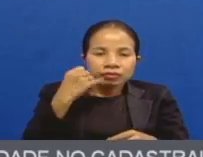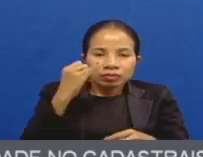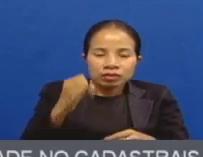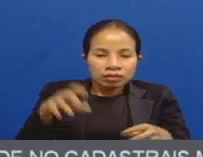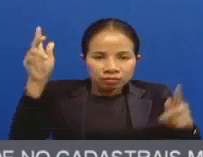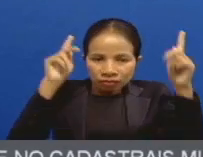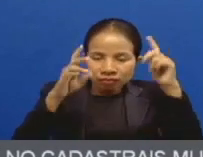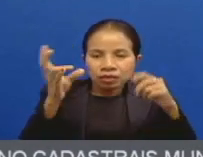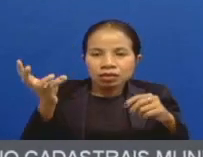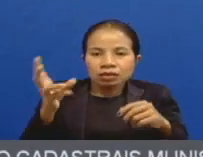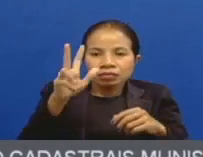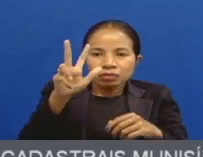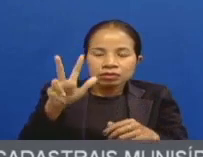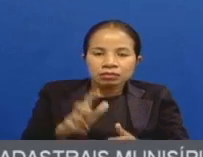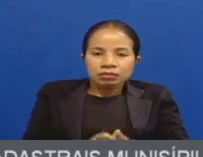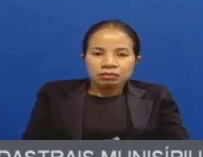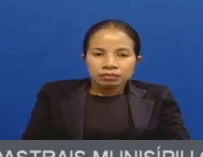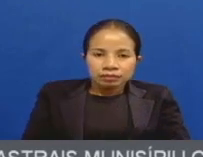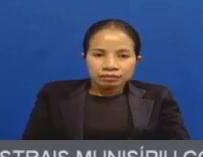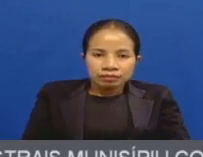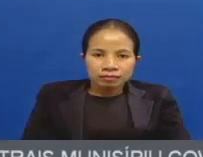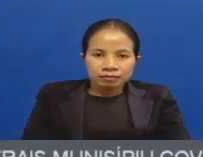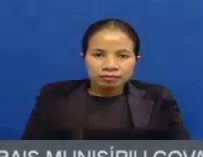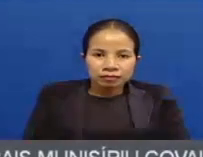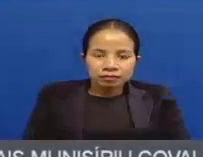caso no Recintolo.